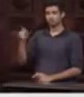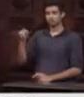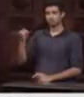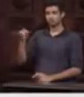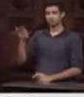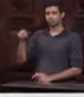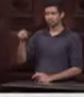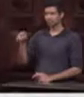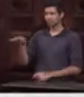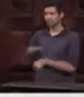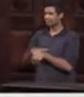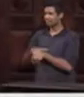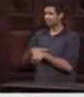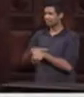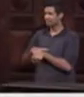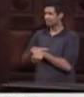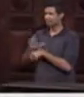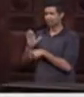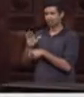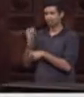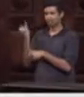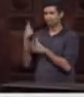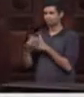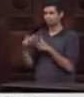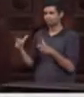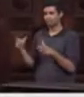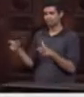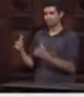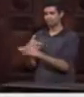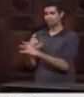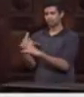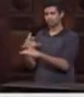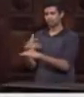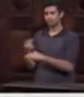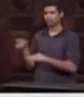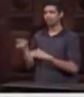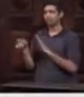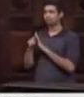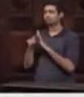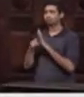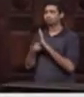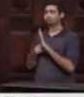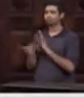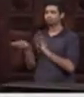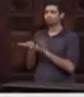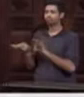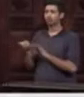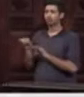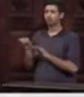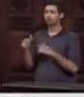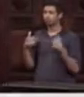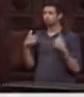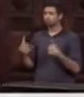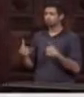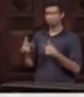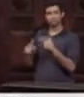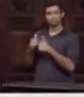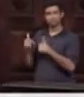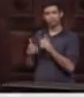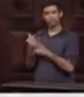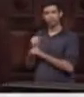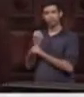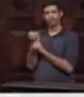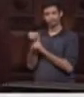importantes bairros daquela cidade serrana, um programa intenso de atividade pública